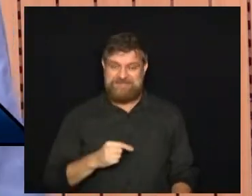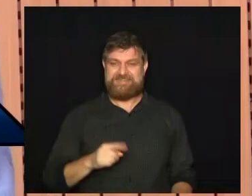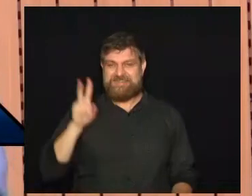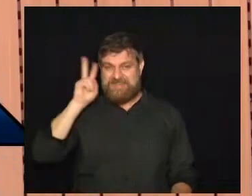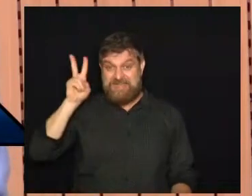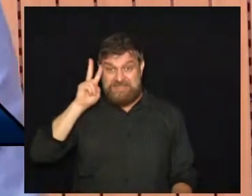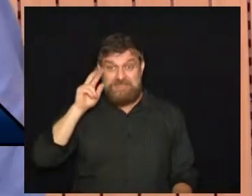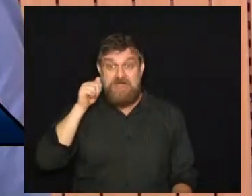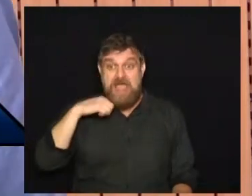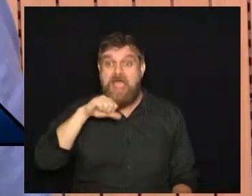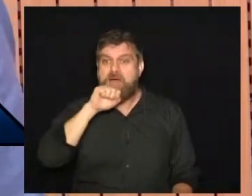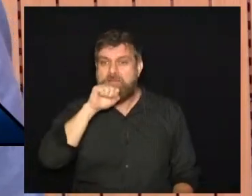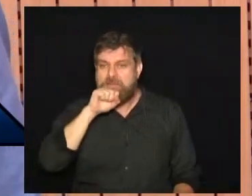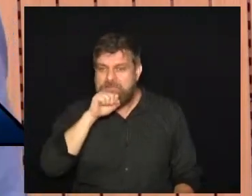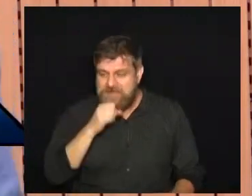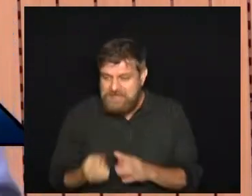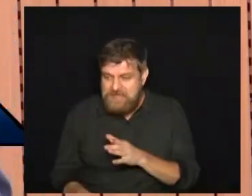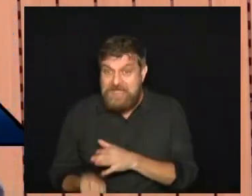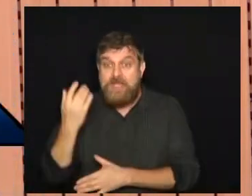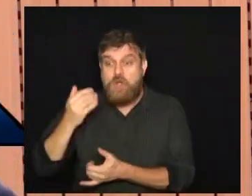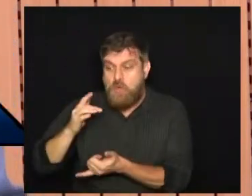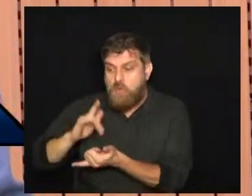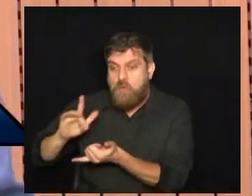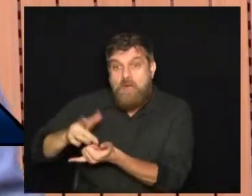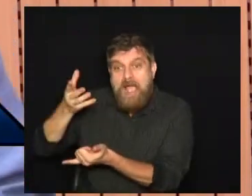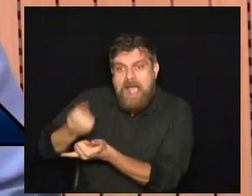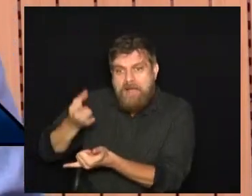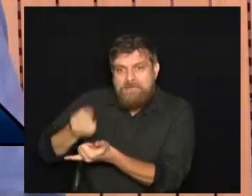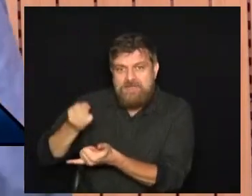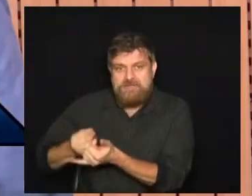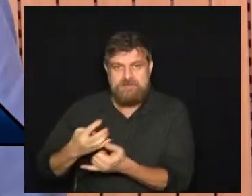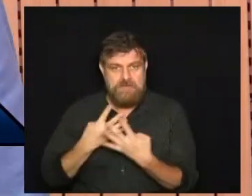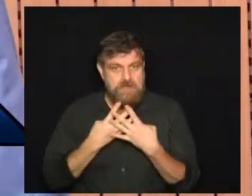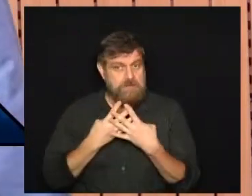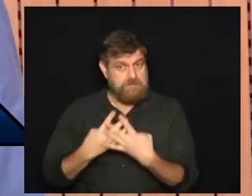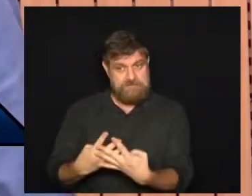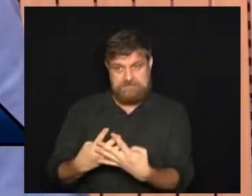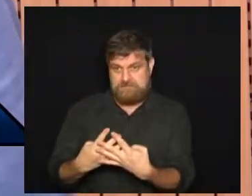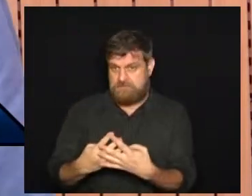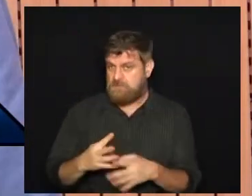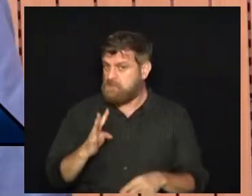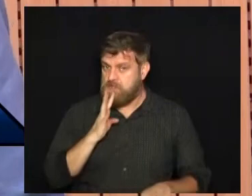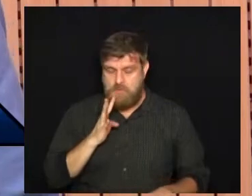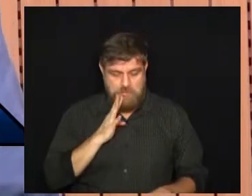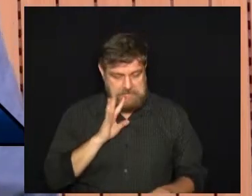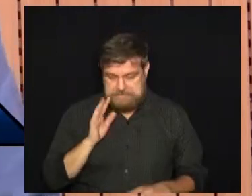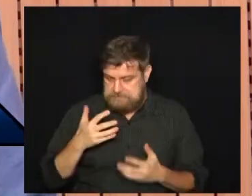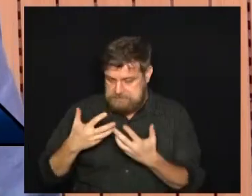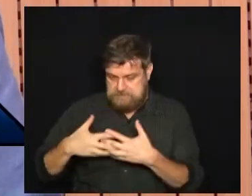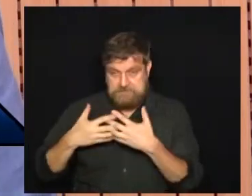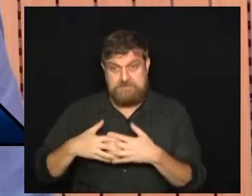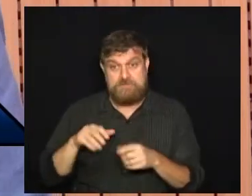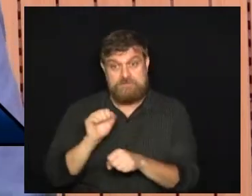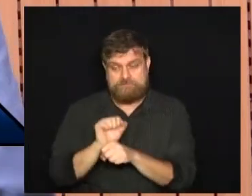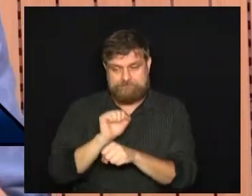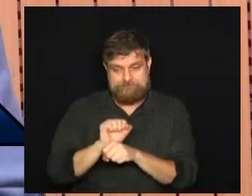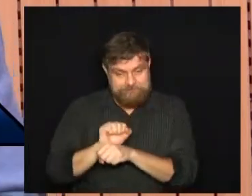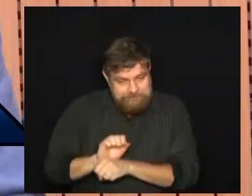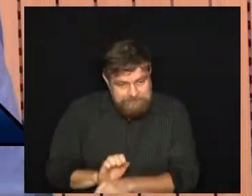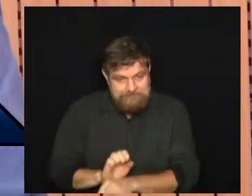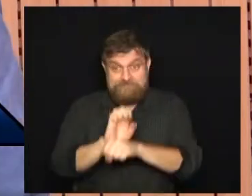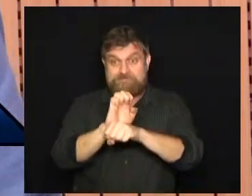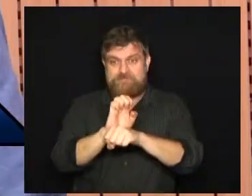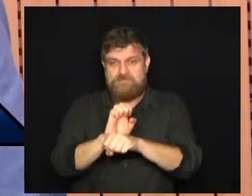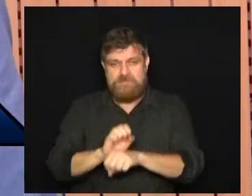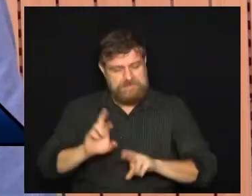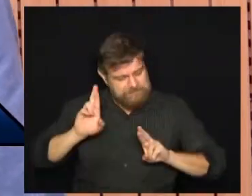que ela conseguiu desenvolver esse aplicativo. Eu confesso a você, eu não sei como que é, não sei como funciona, estou esperançoso, eu acredito